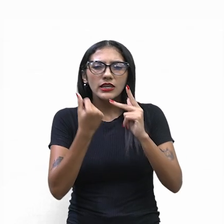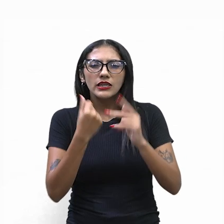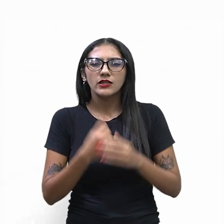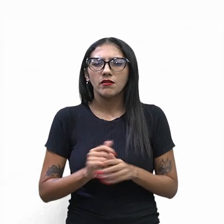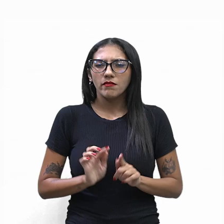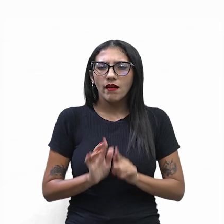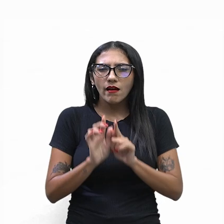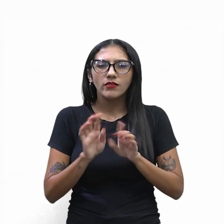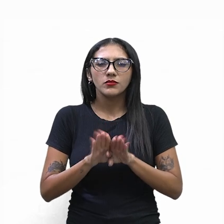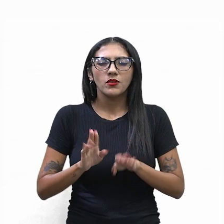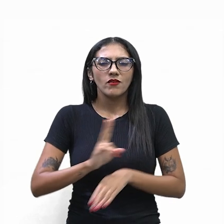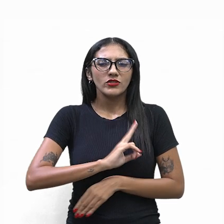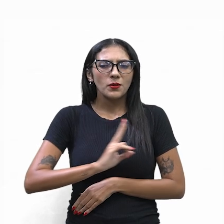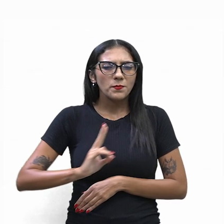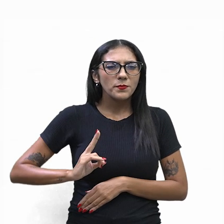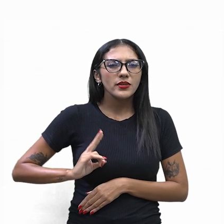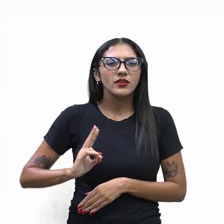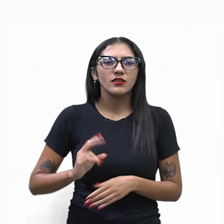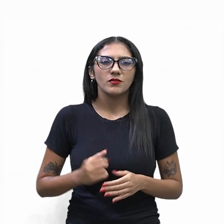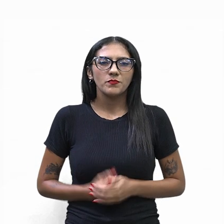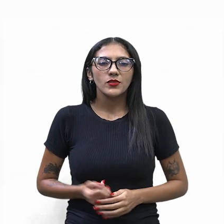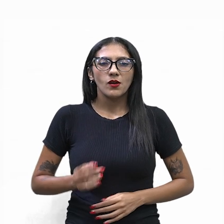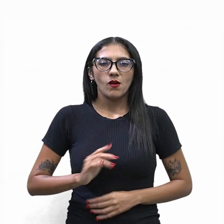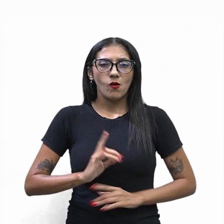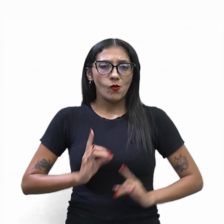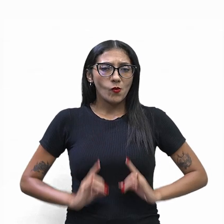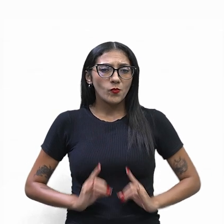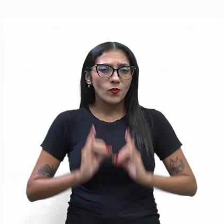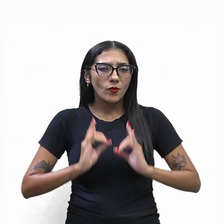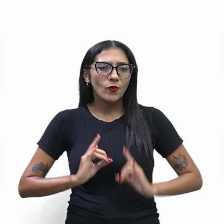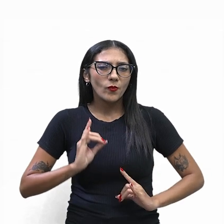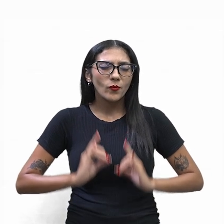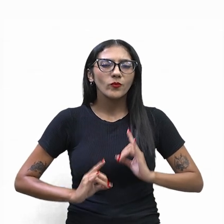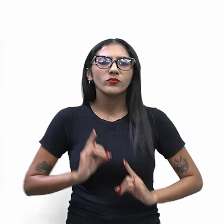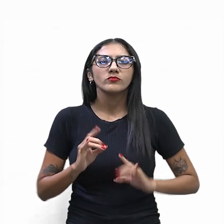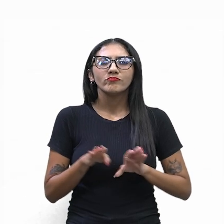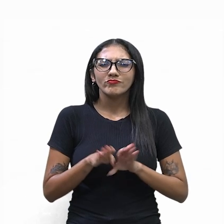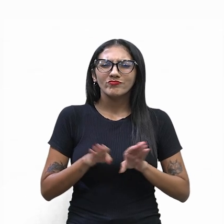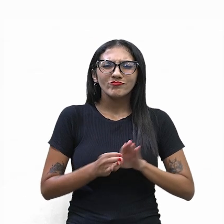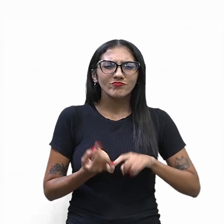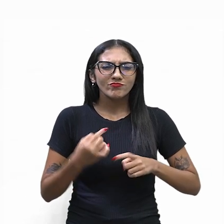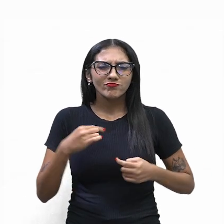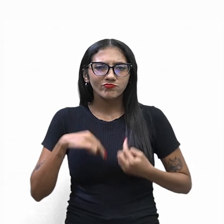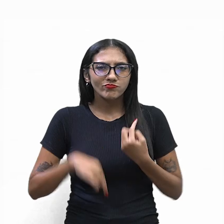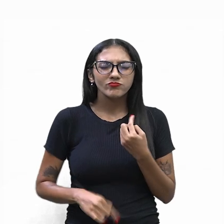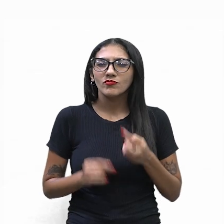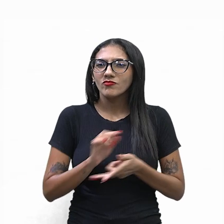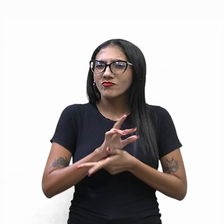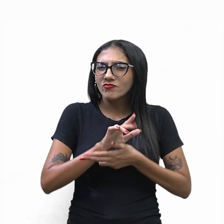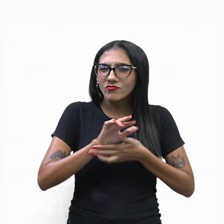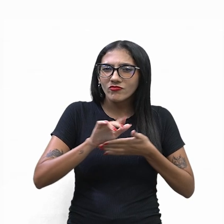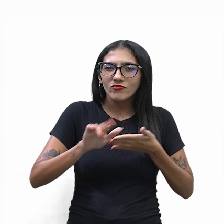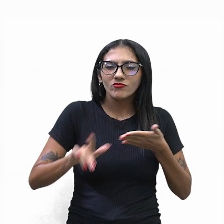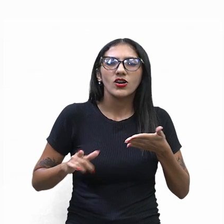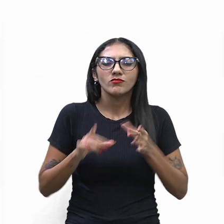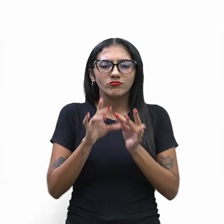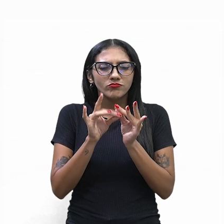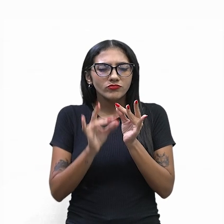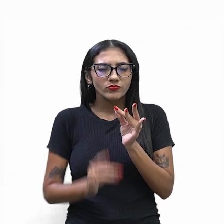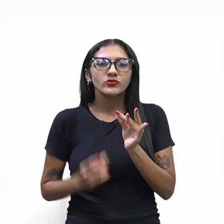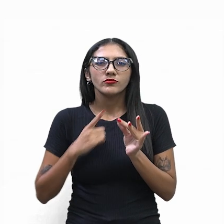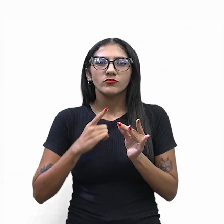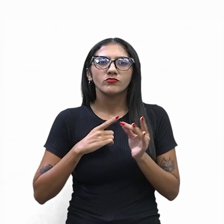gases, vitaminas e hormônios, resíduos metabólicos, células e plaquetas. Tudo aquilo que passa pelo